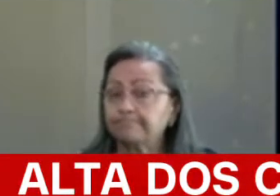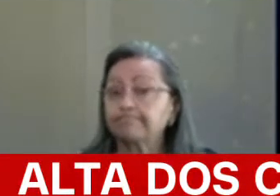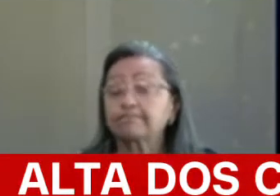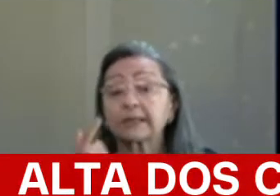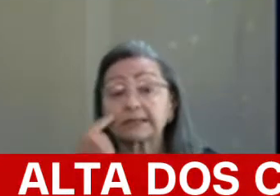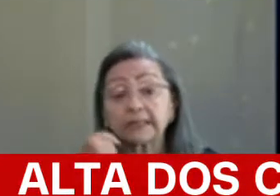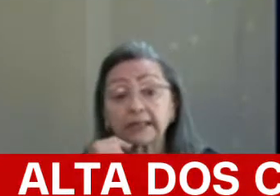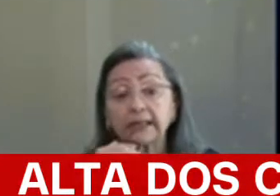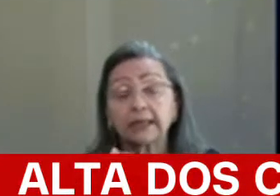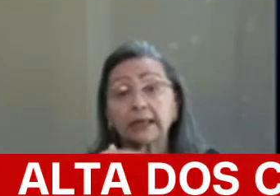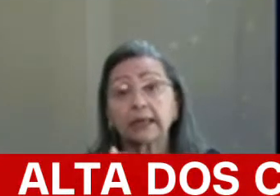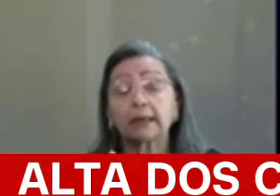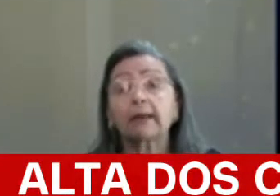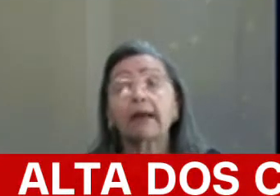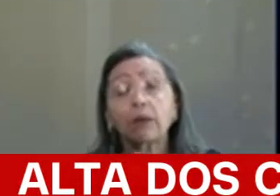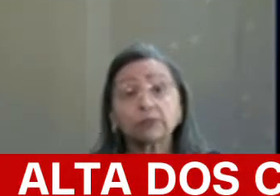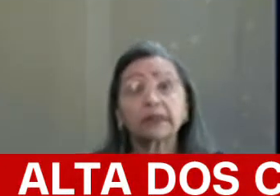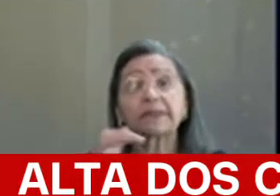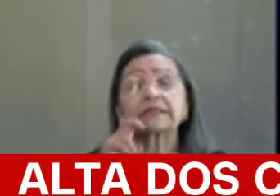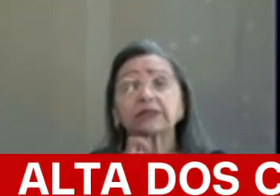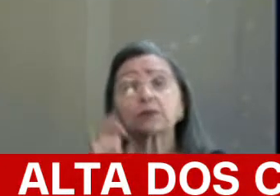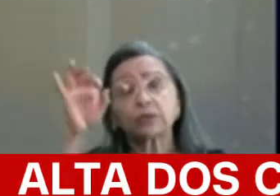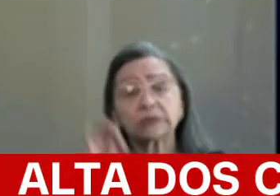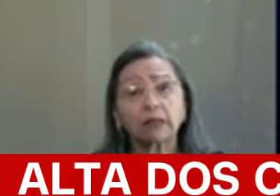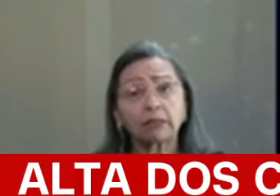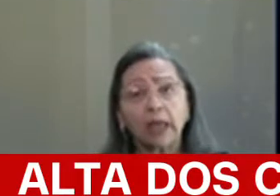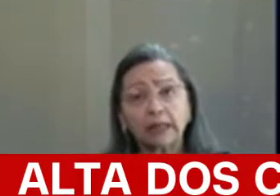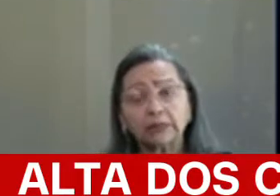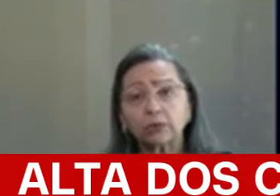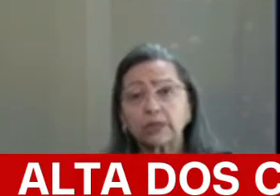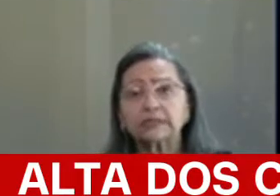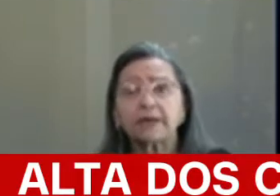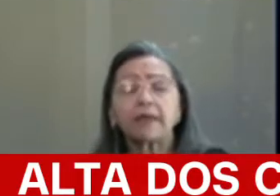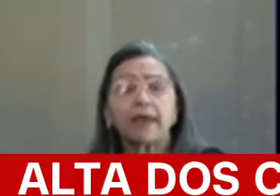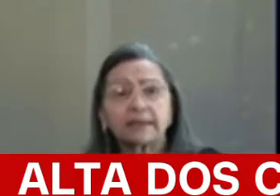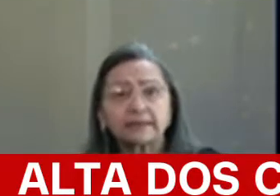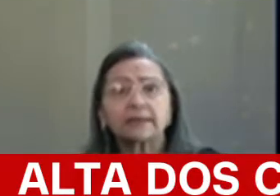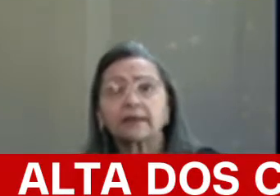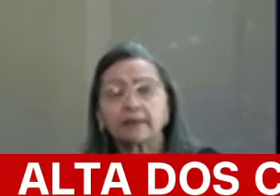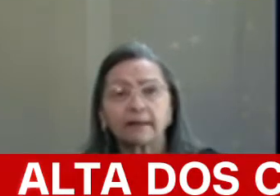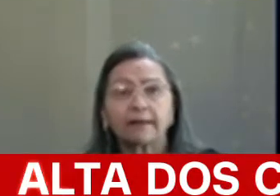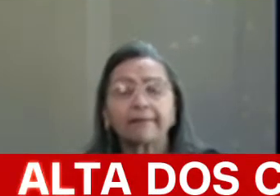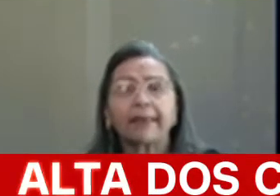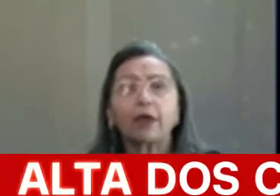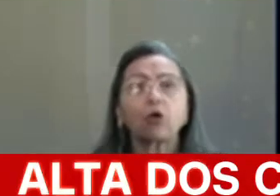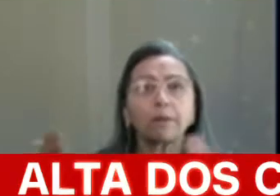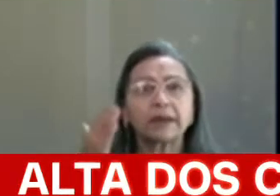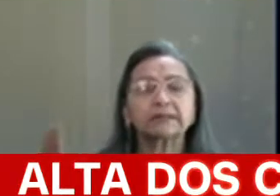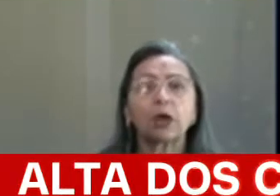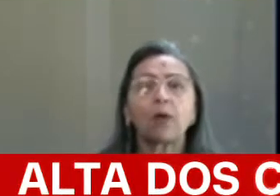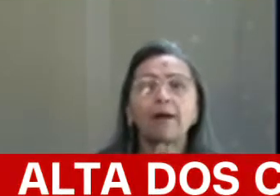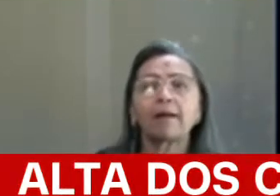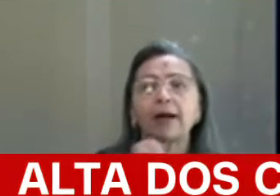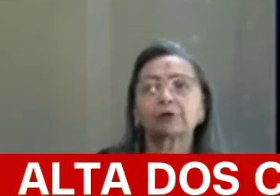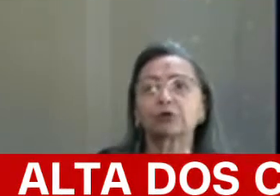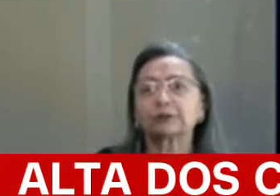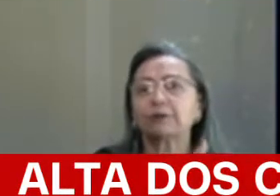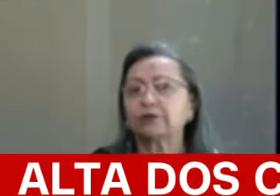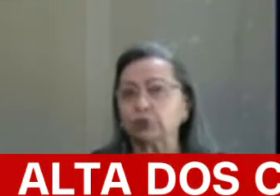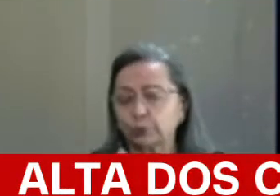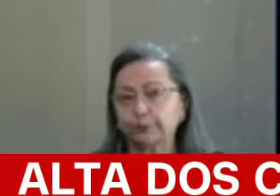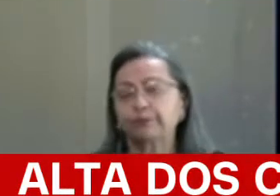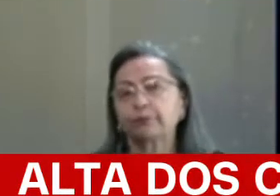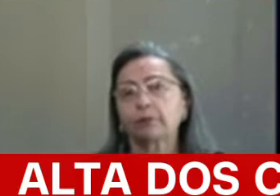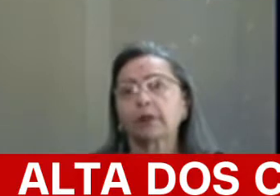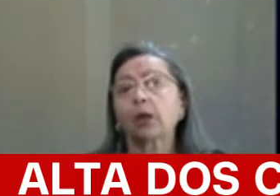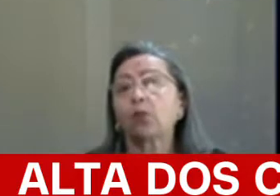excedessem a 5% da arrecadação do ICMS em relação a 2021. O artigo 4º